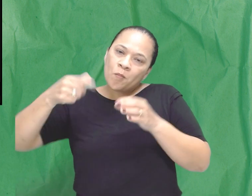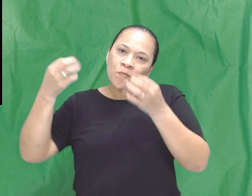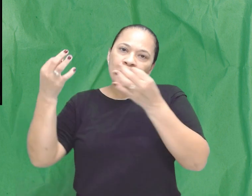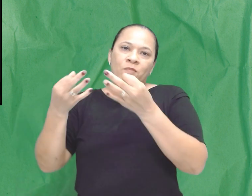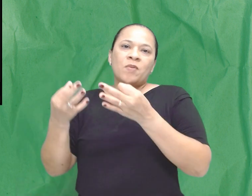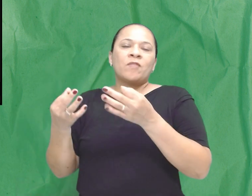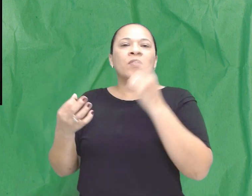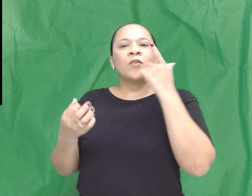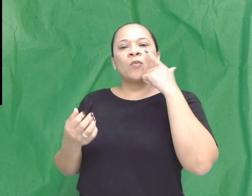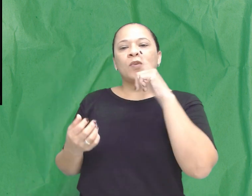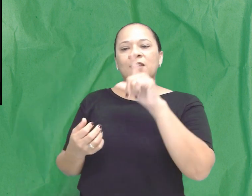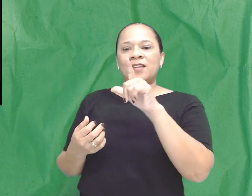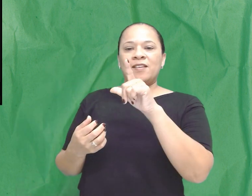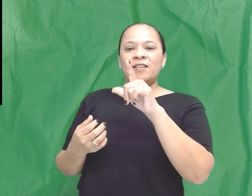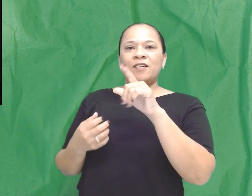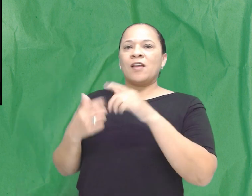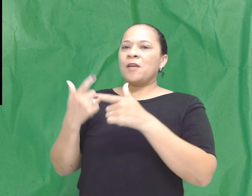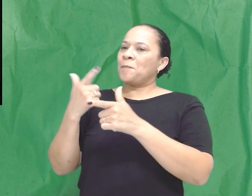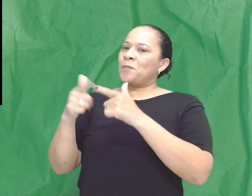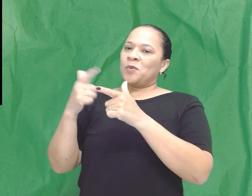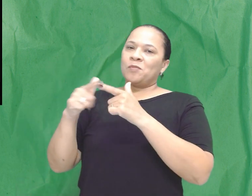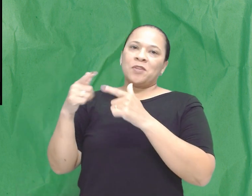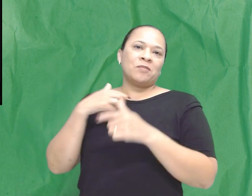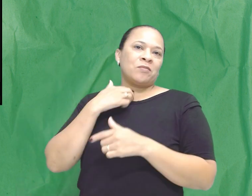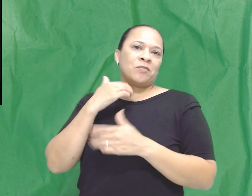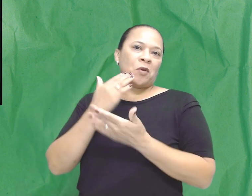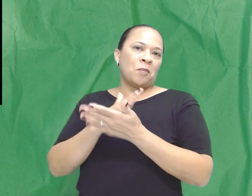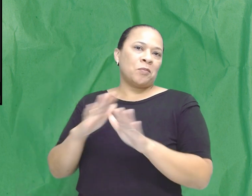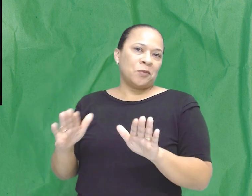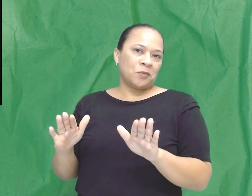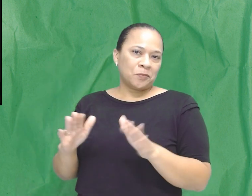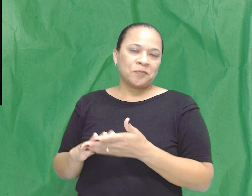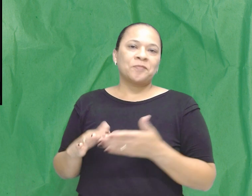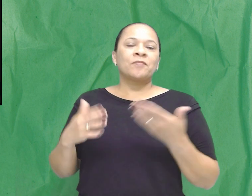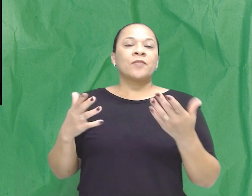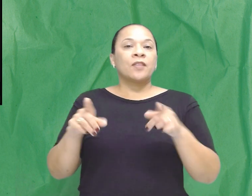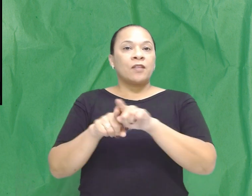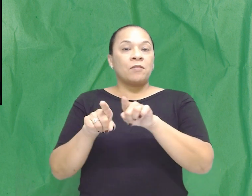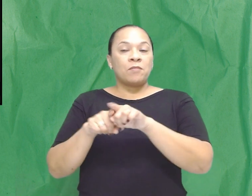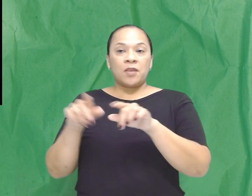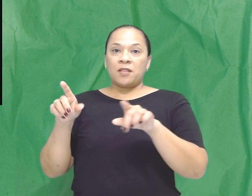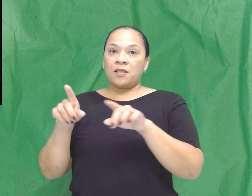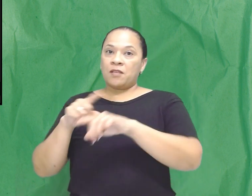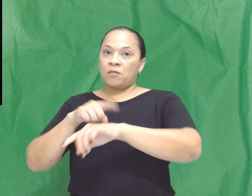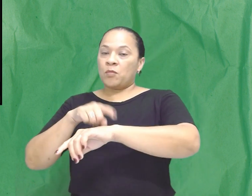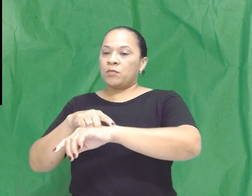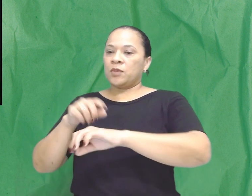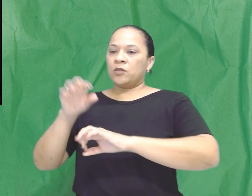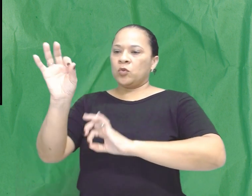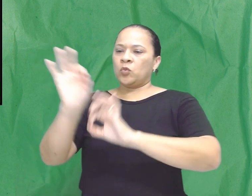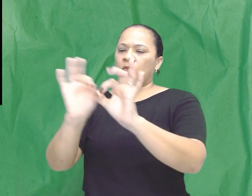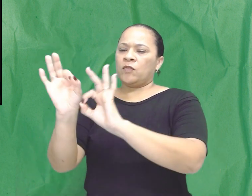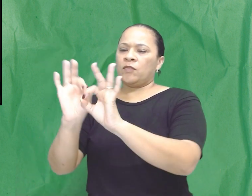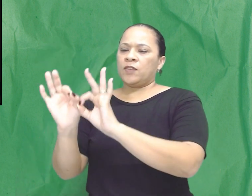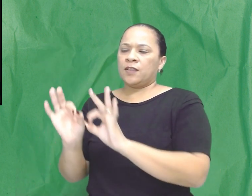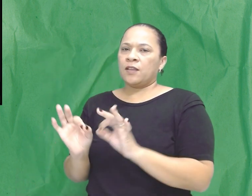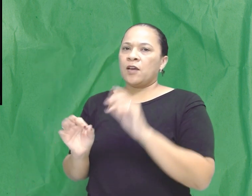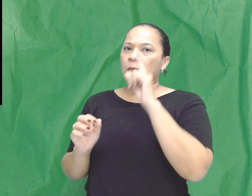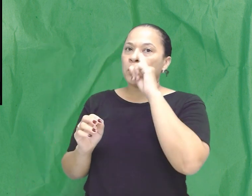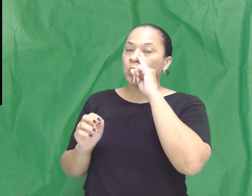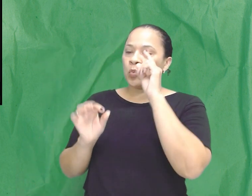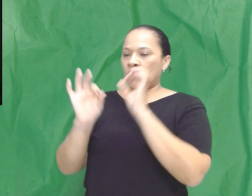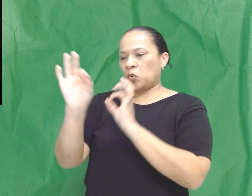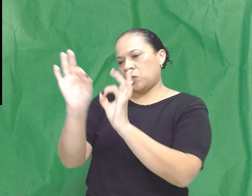já aparecem, você estoura e acabou. Acabou o problema. E na hora de confeitar, é muito importante ser